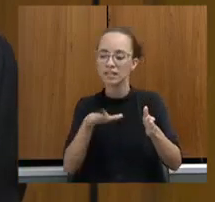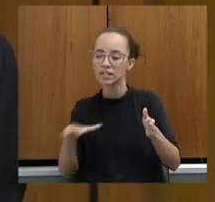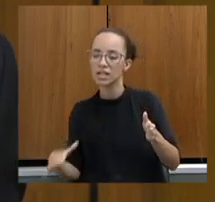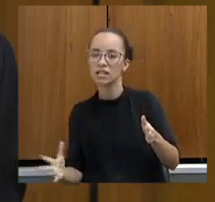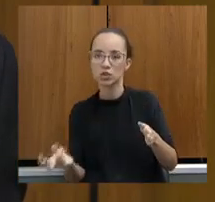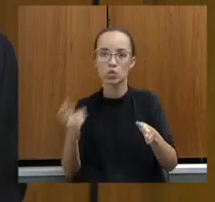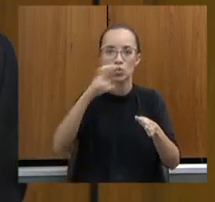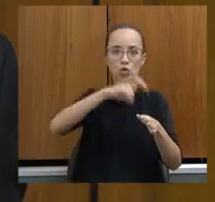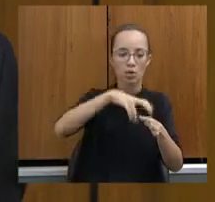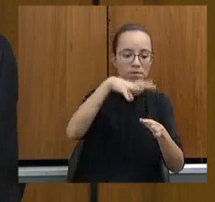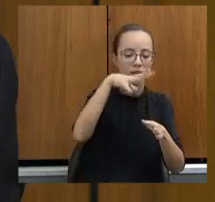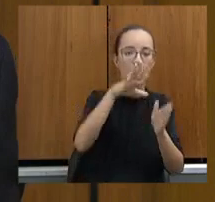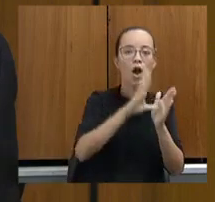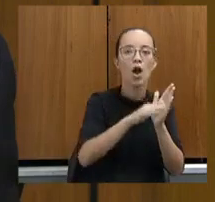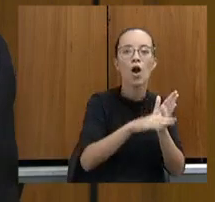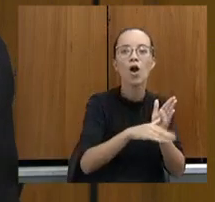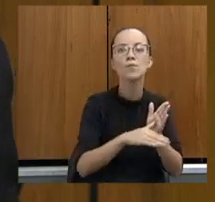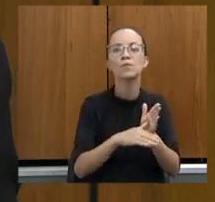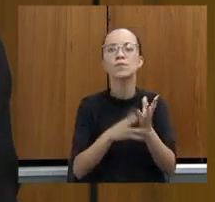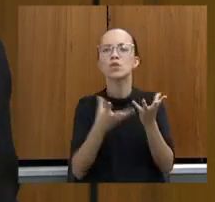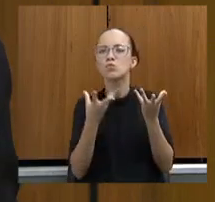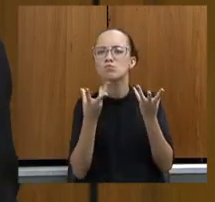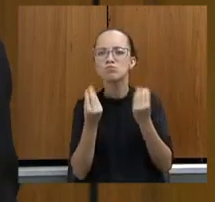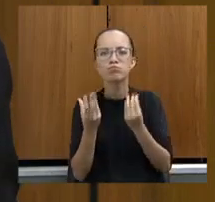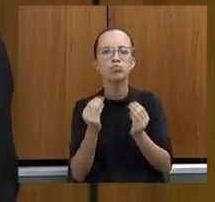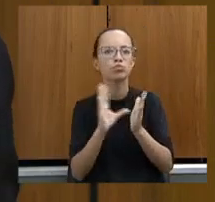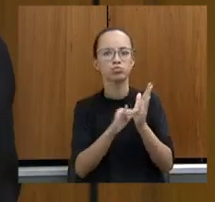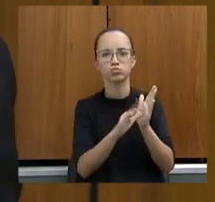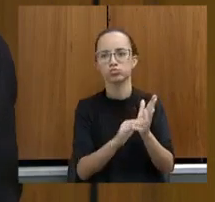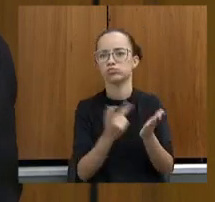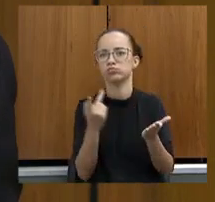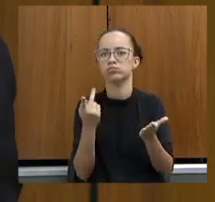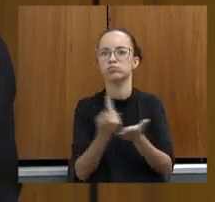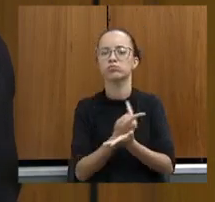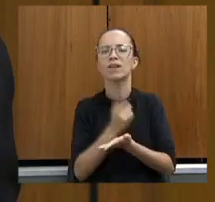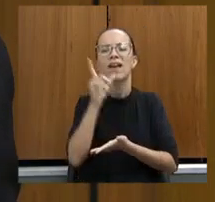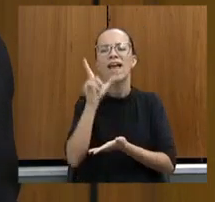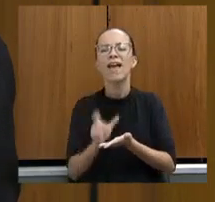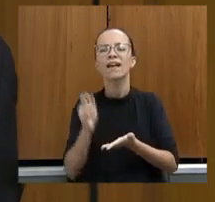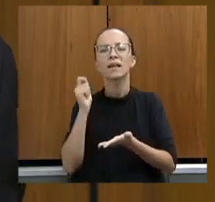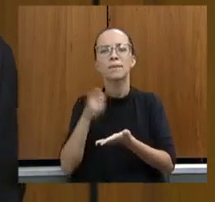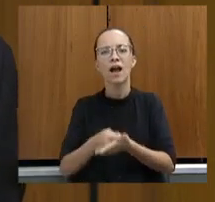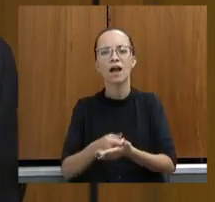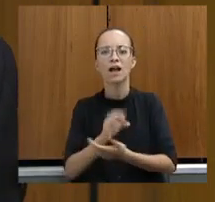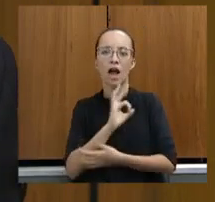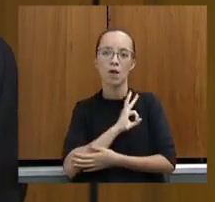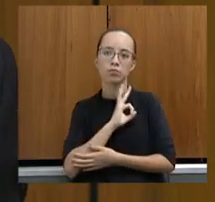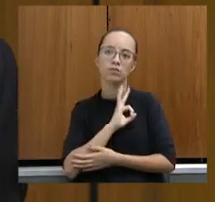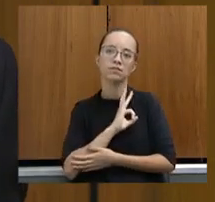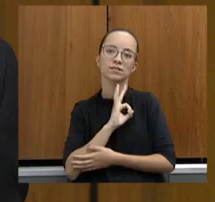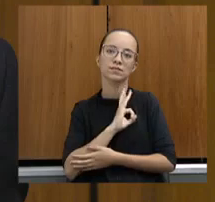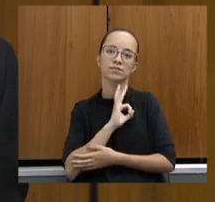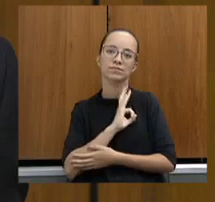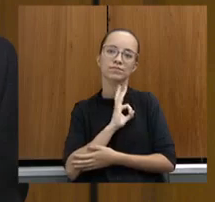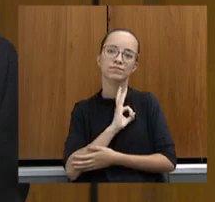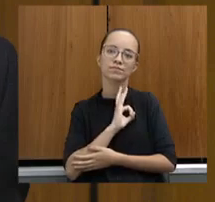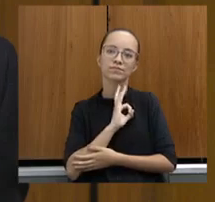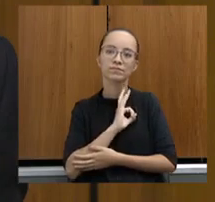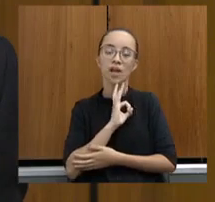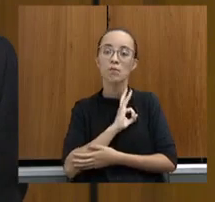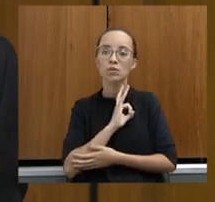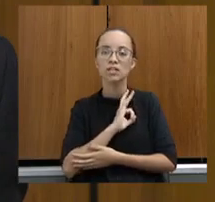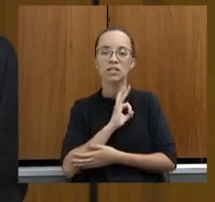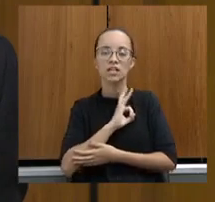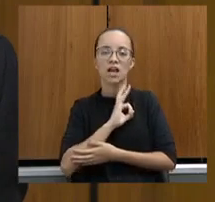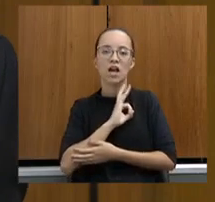nós estamos falando em toneladas de furto quem é que paga a polícia paga esse custo porque